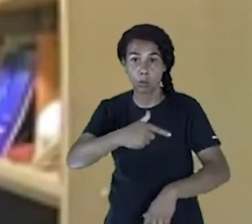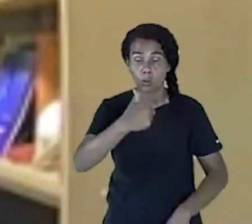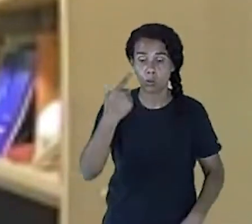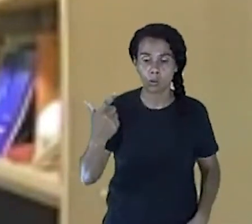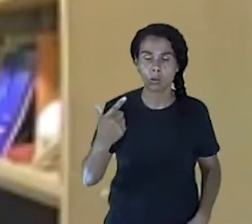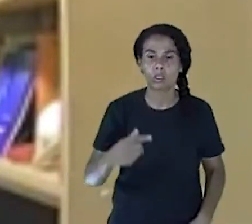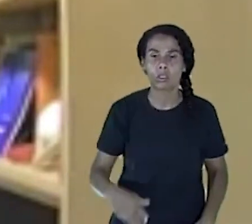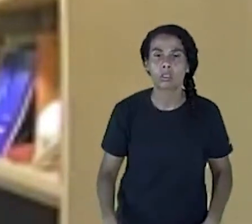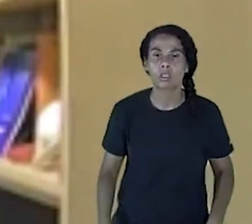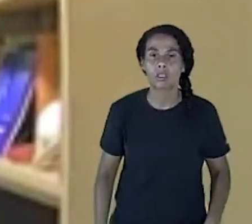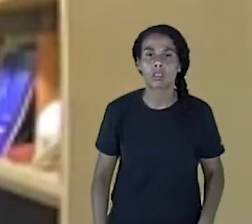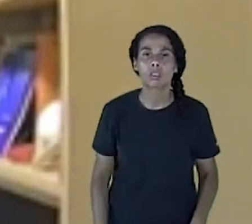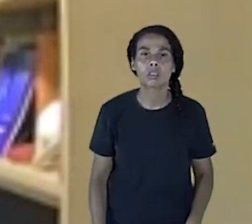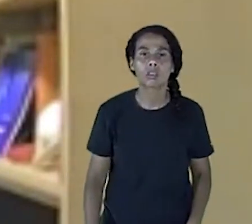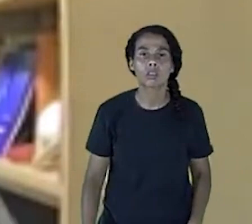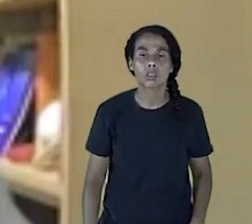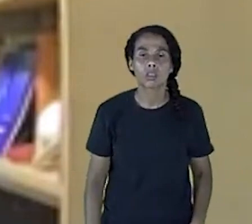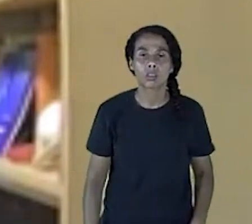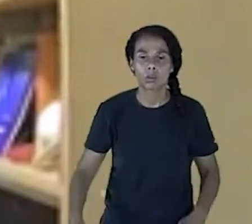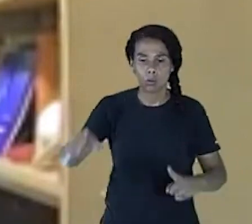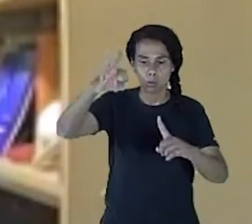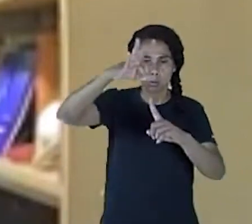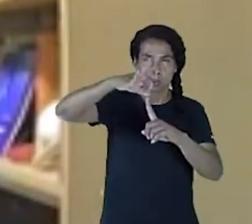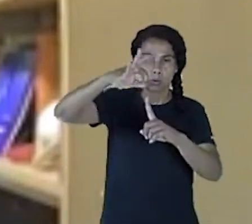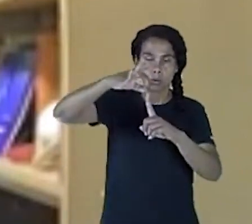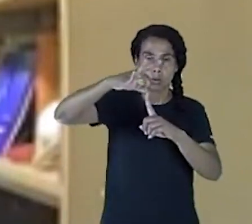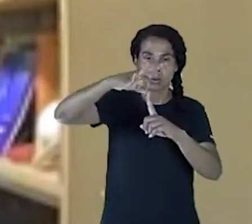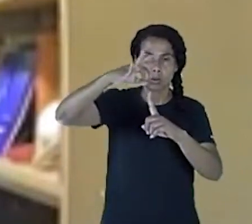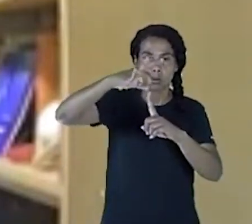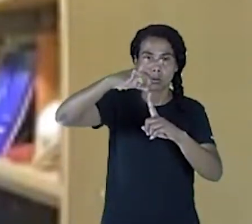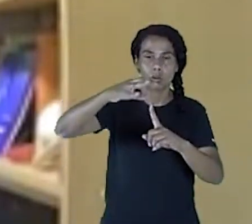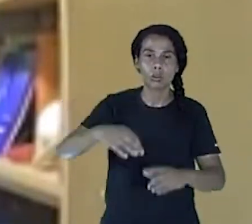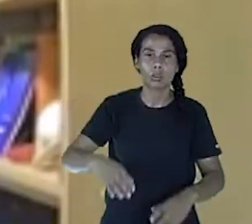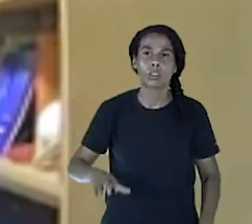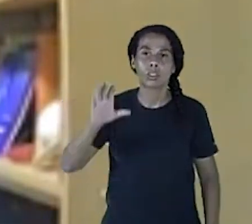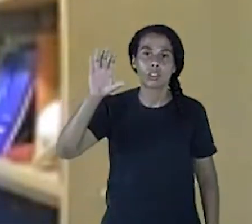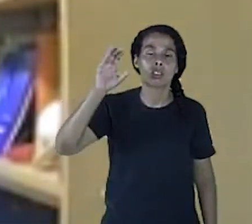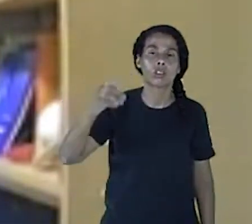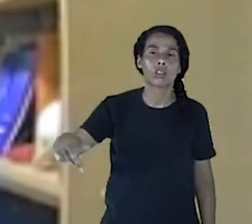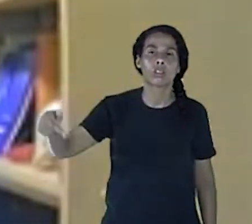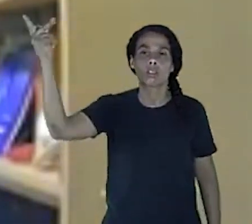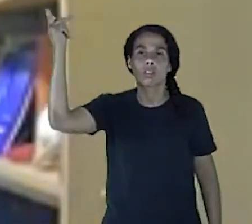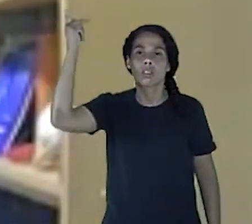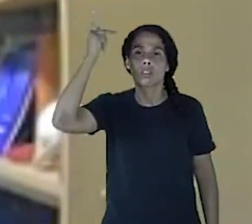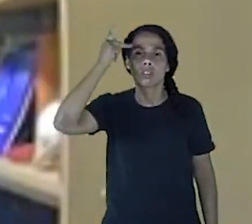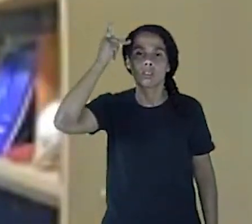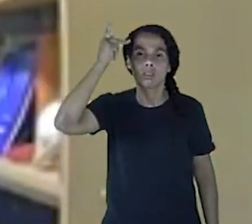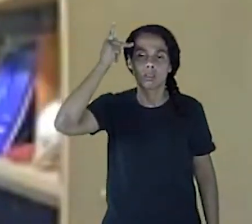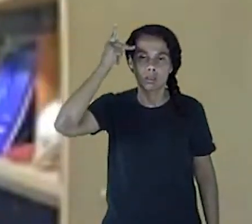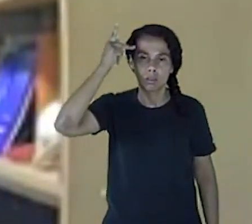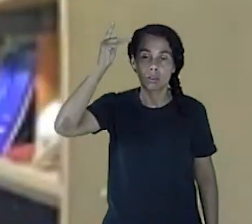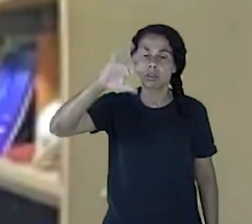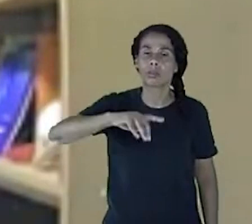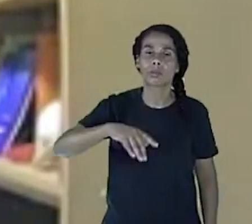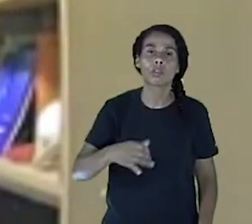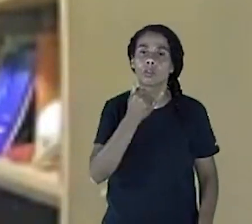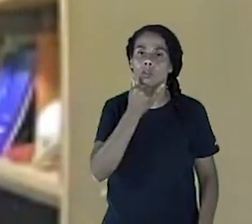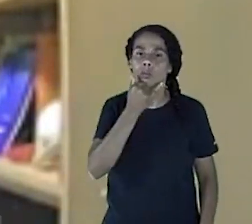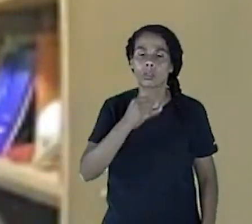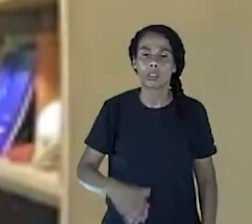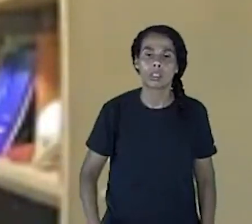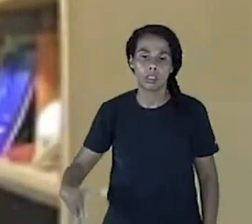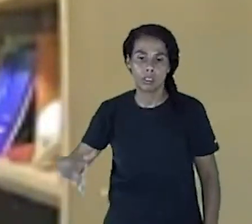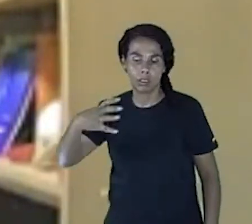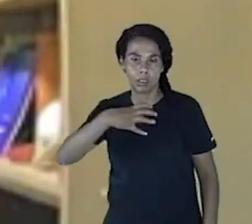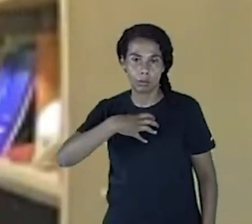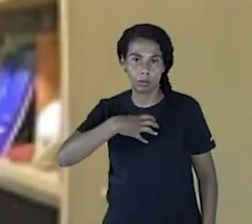Escola de Arte da Universidade Federal da Bahia, ele deixava o ônibus dele passar e o meu também, e no fundo a gente ia para a mesma federação onde a